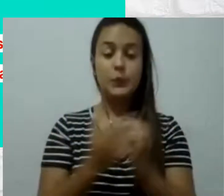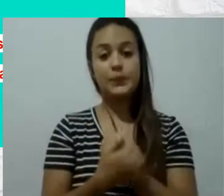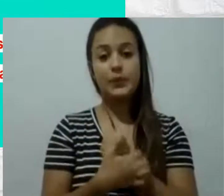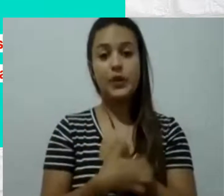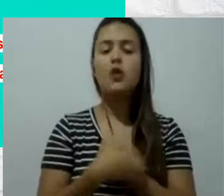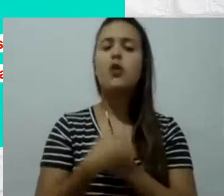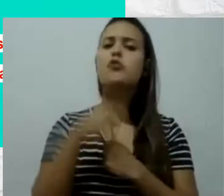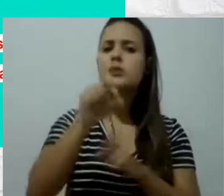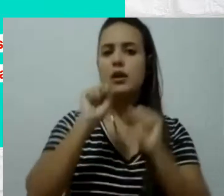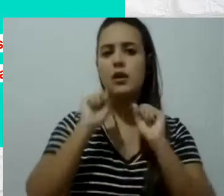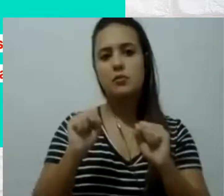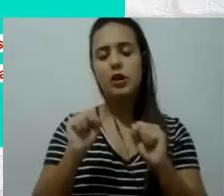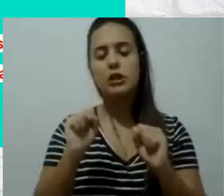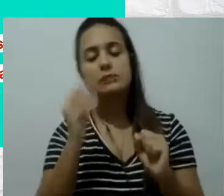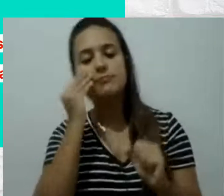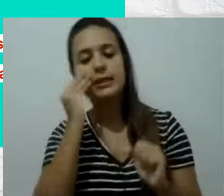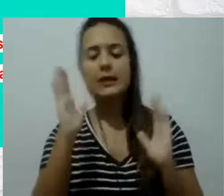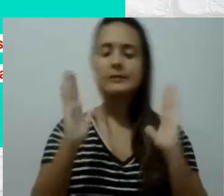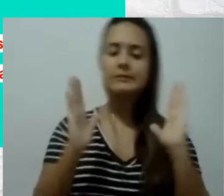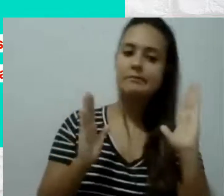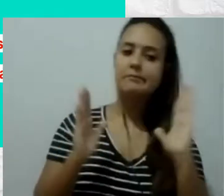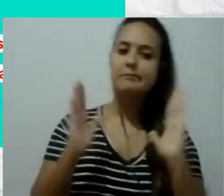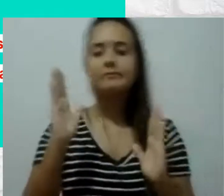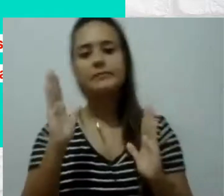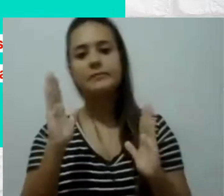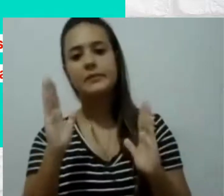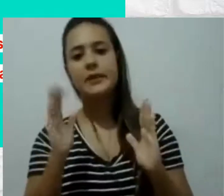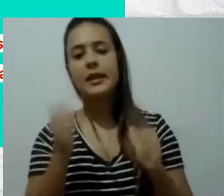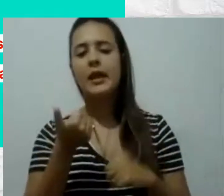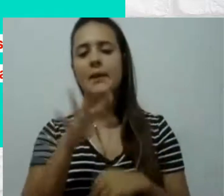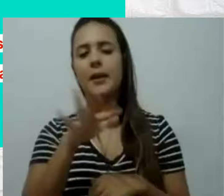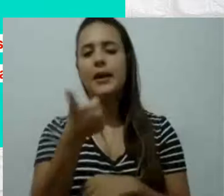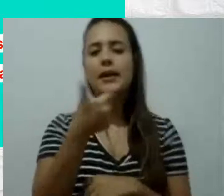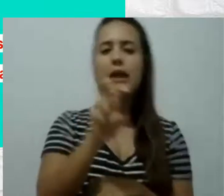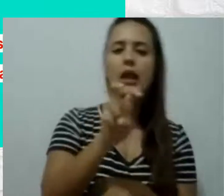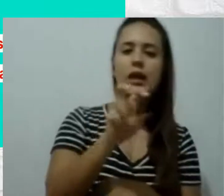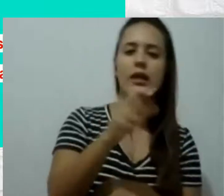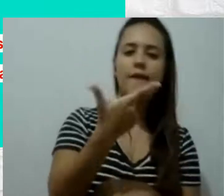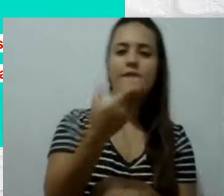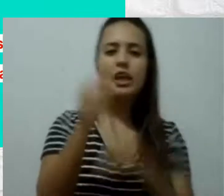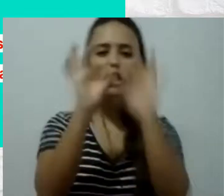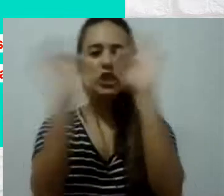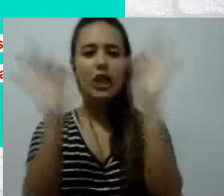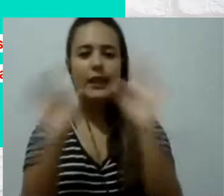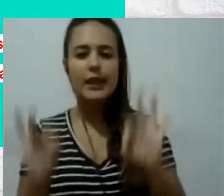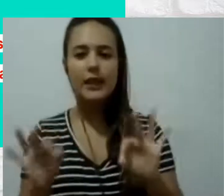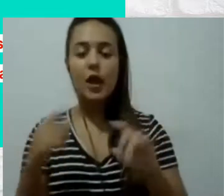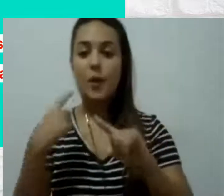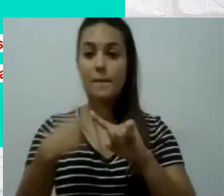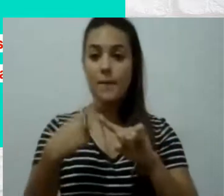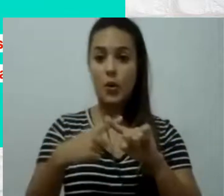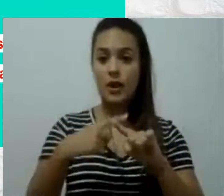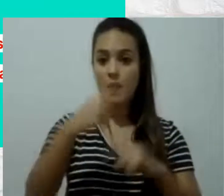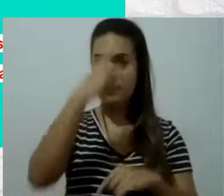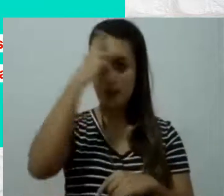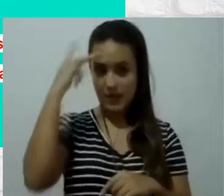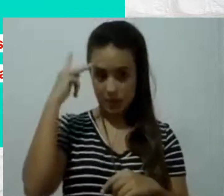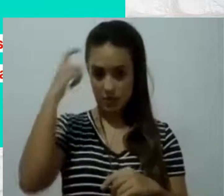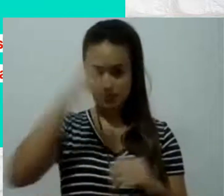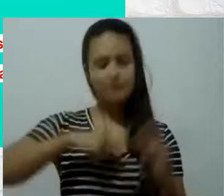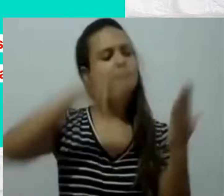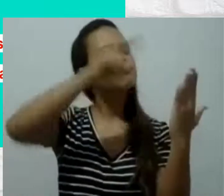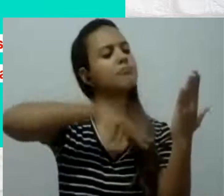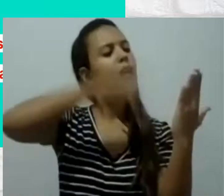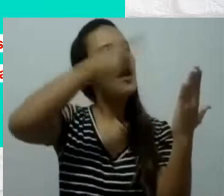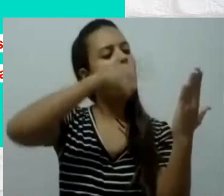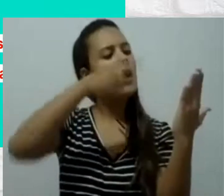seja, geralmente você pode buscar pelo meio termo, tentar fazer algo em torno de 15 a 20 linhas, porque aí o avaliador